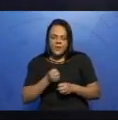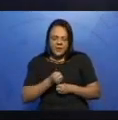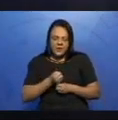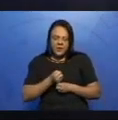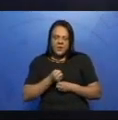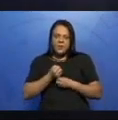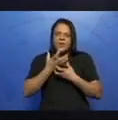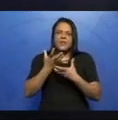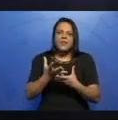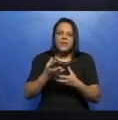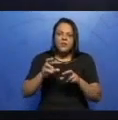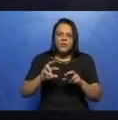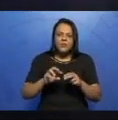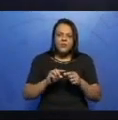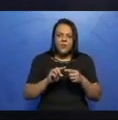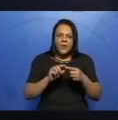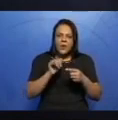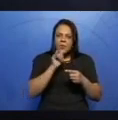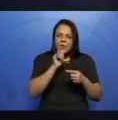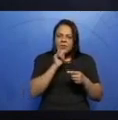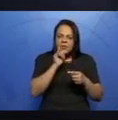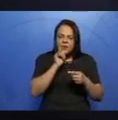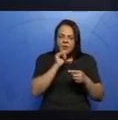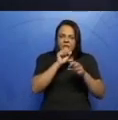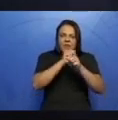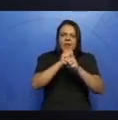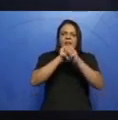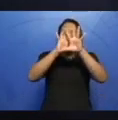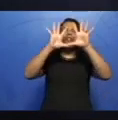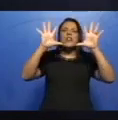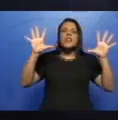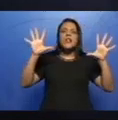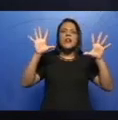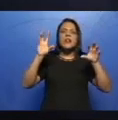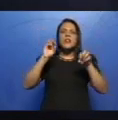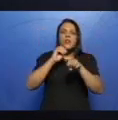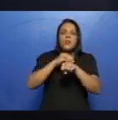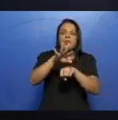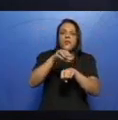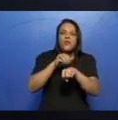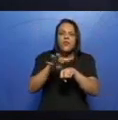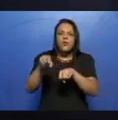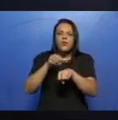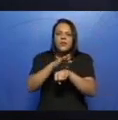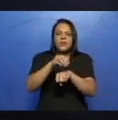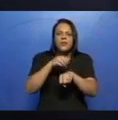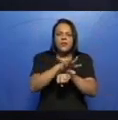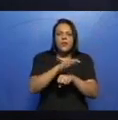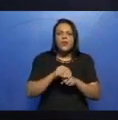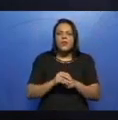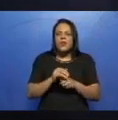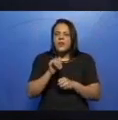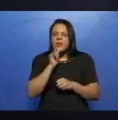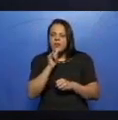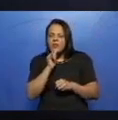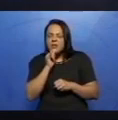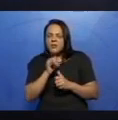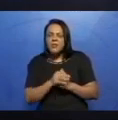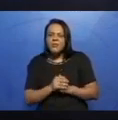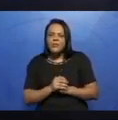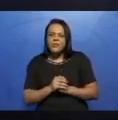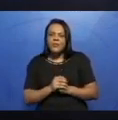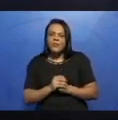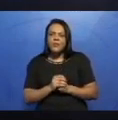ser corrigir ou esclarecer uma informação, como isto é, ou melhor,